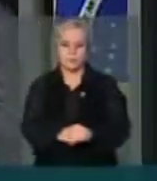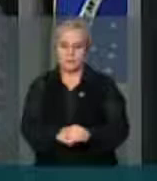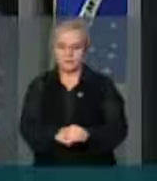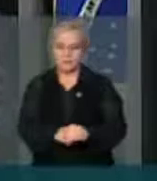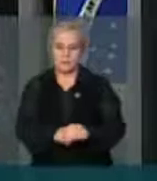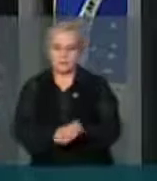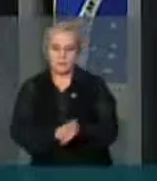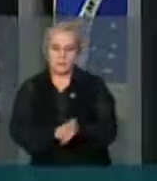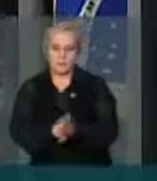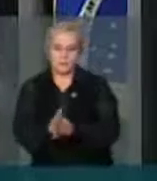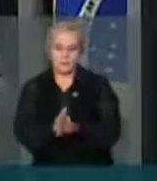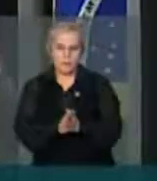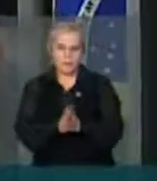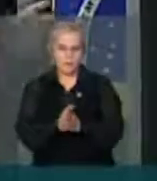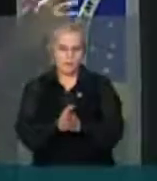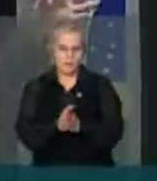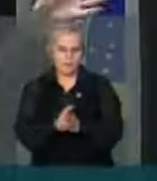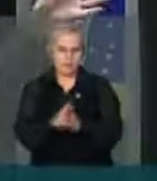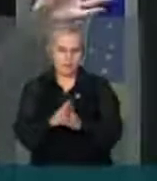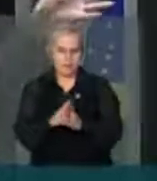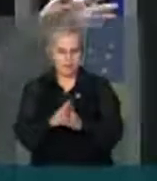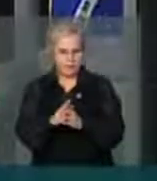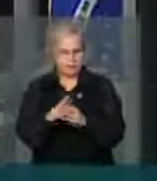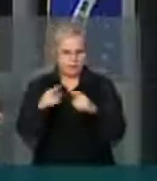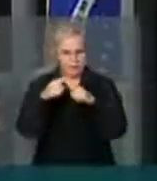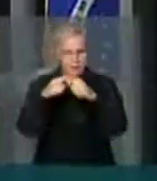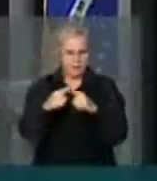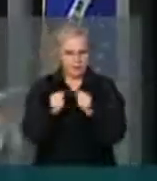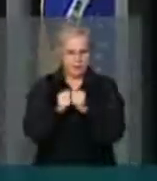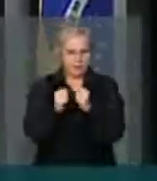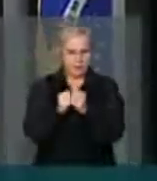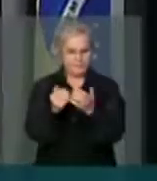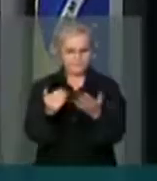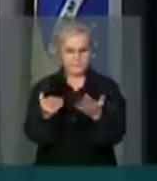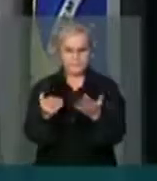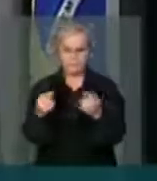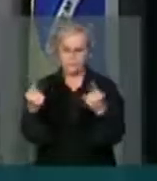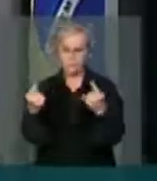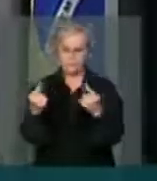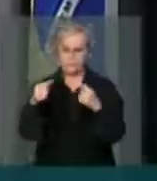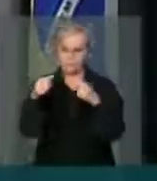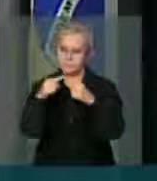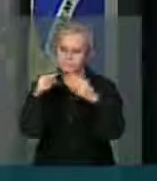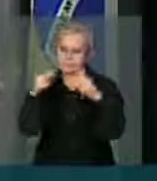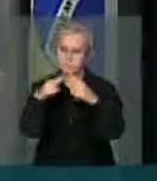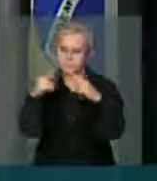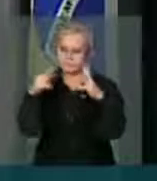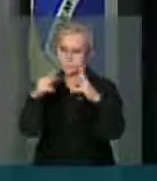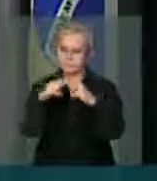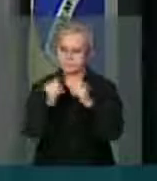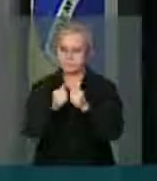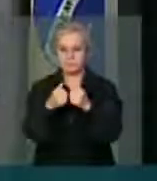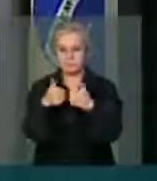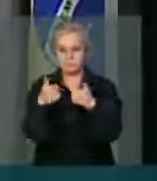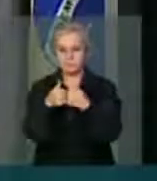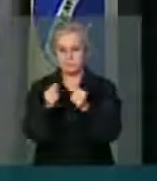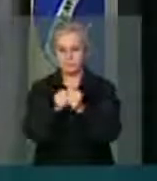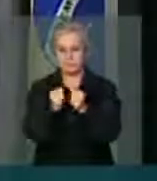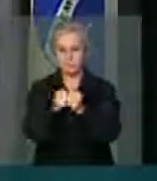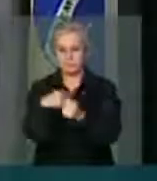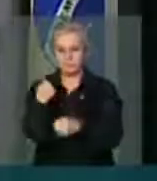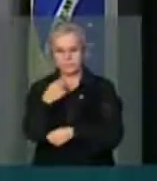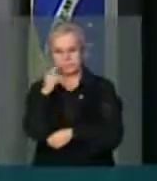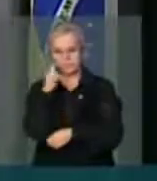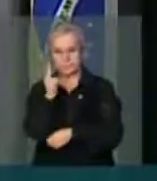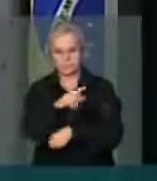aliás, empate técnico nós vimos durante praticamente todo o segundo